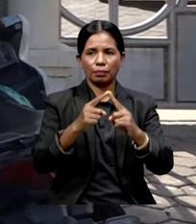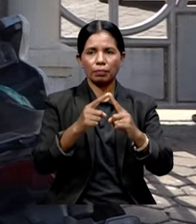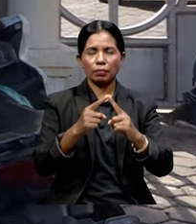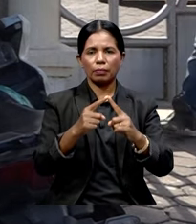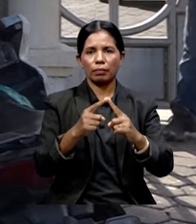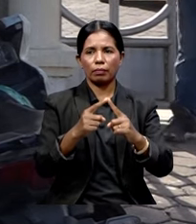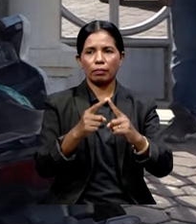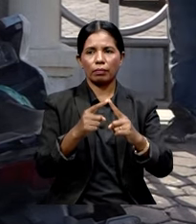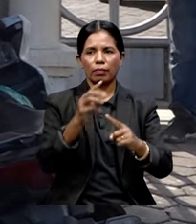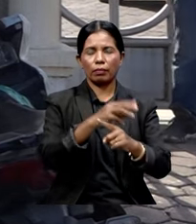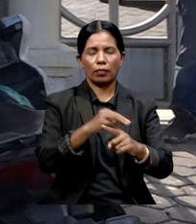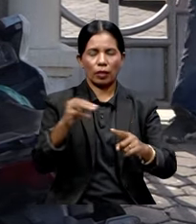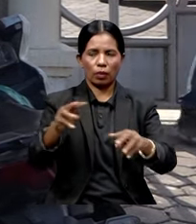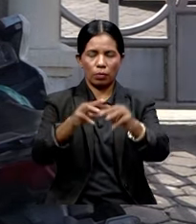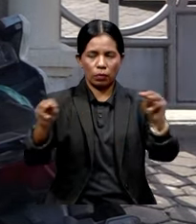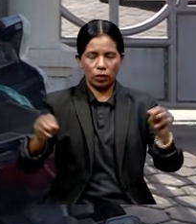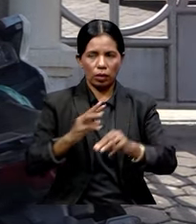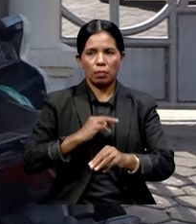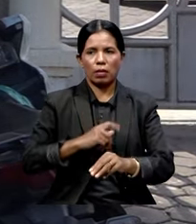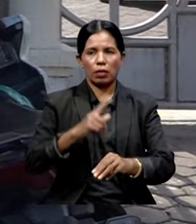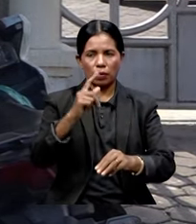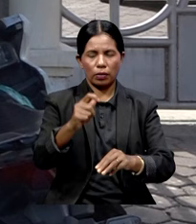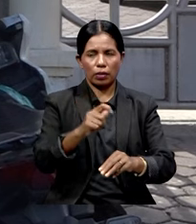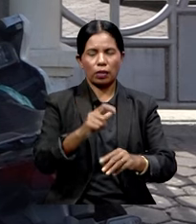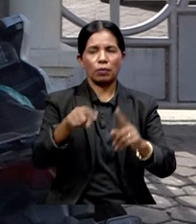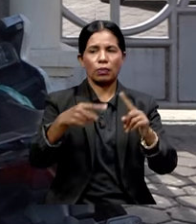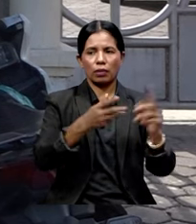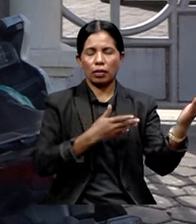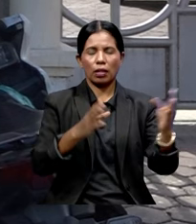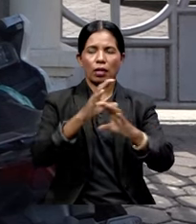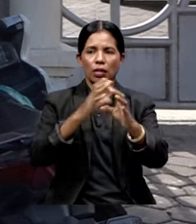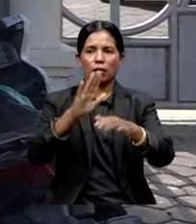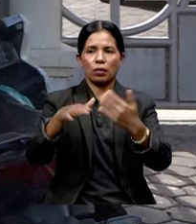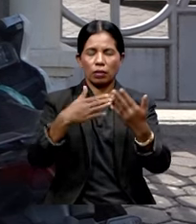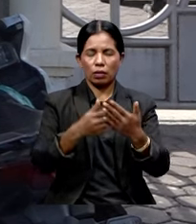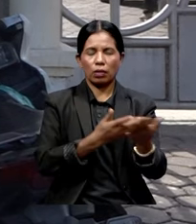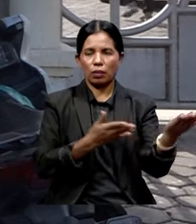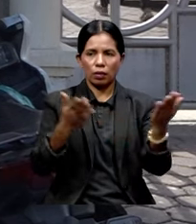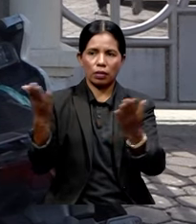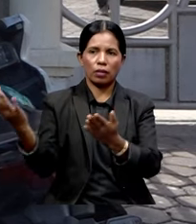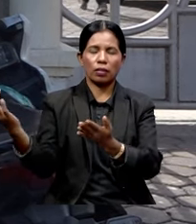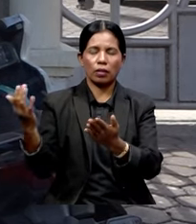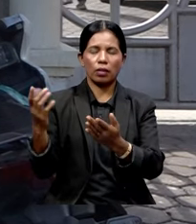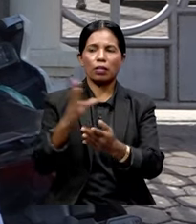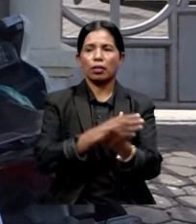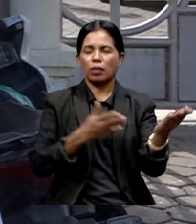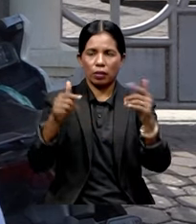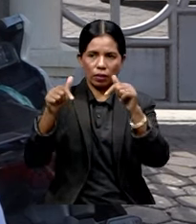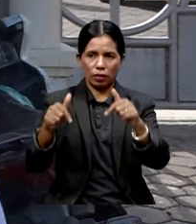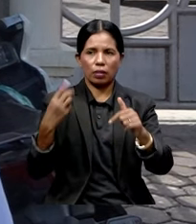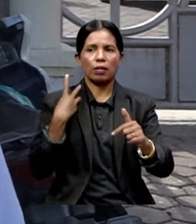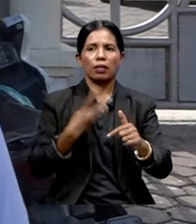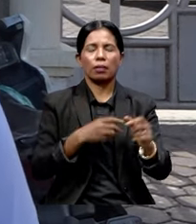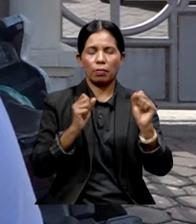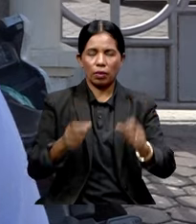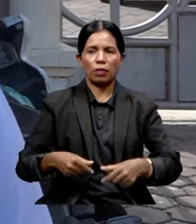ba município Manatuto atu bele wanhira caminhão serne ao intoba sira transporte da dar mai para bele